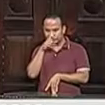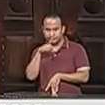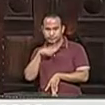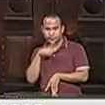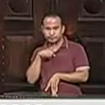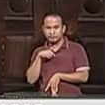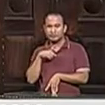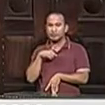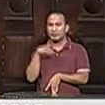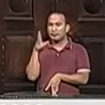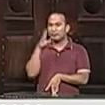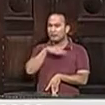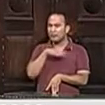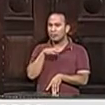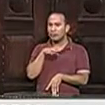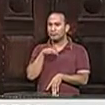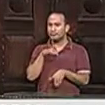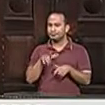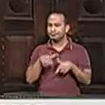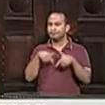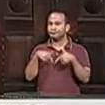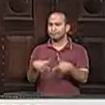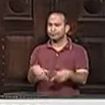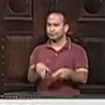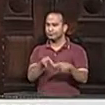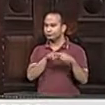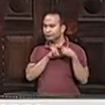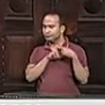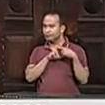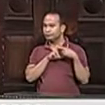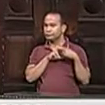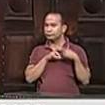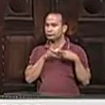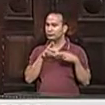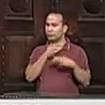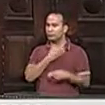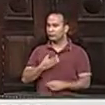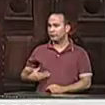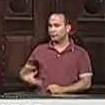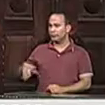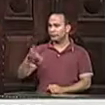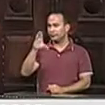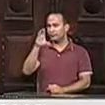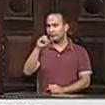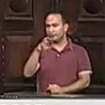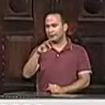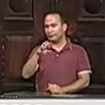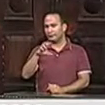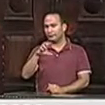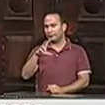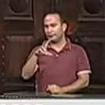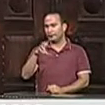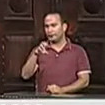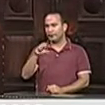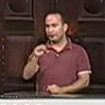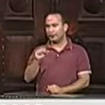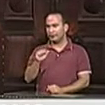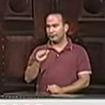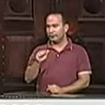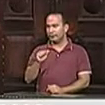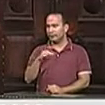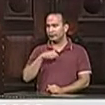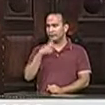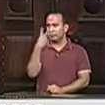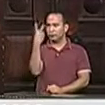má gestão do governo Crivella, o Paulo da Portela e o Miriam Makeba, trata-se de 2